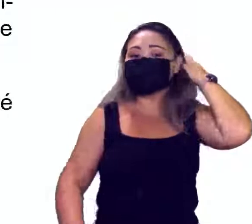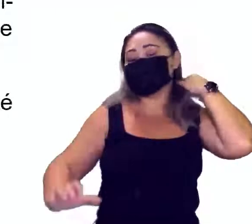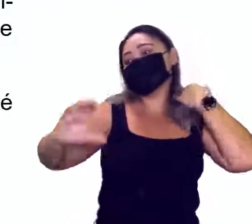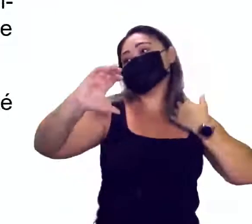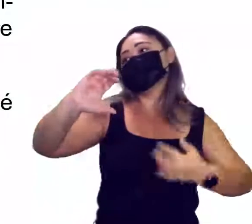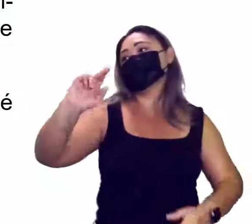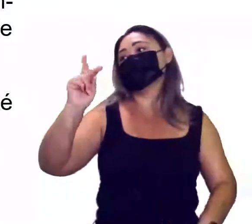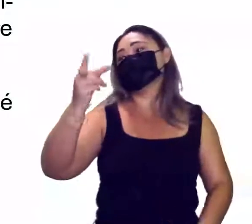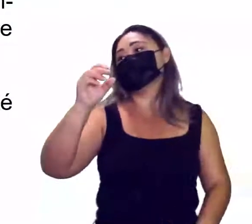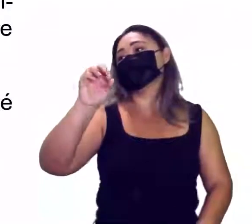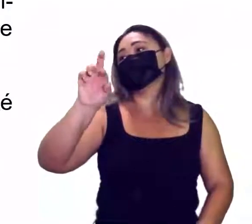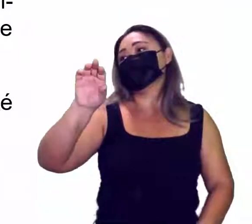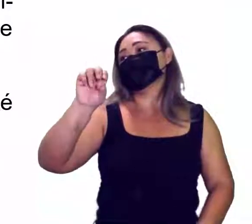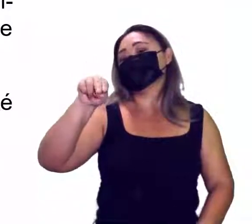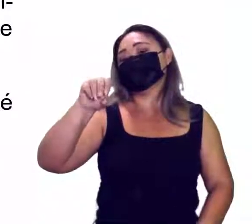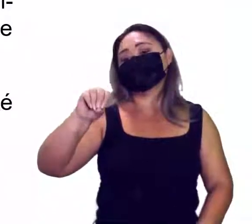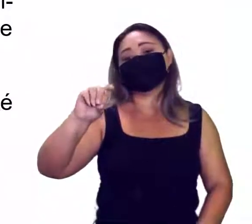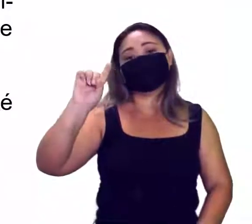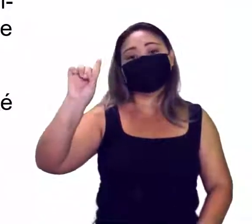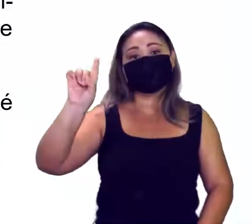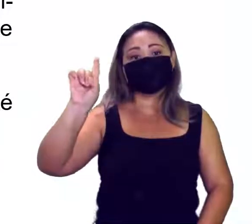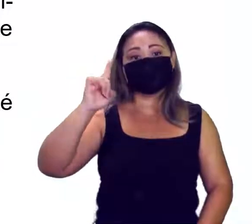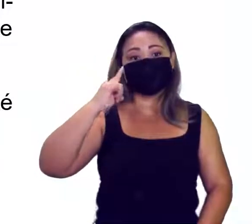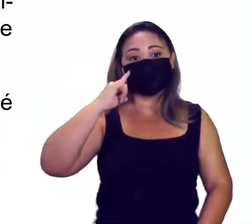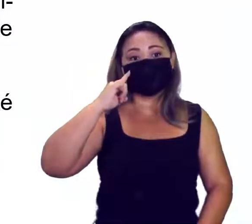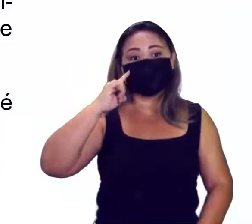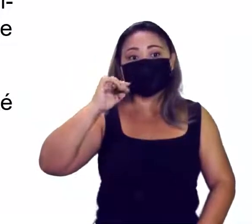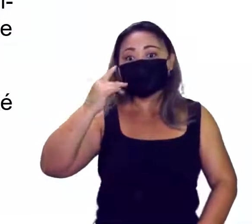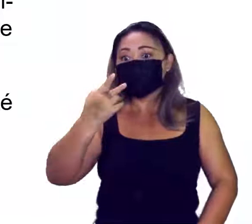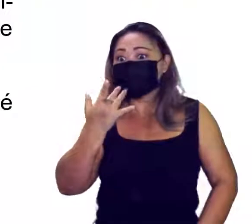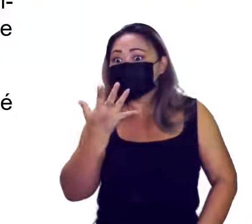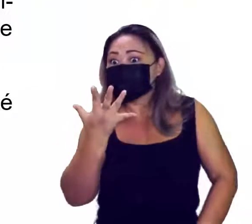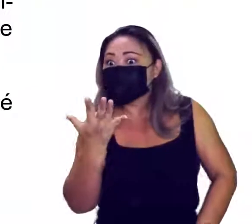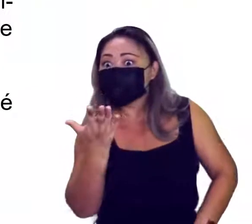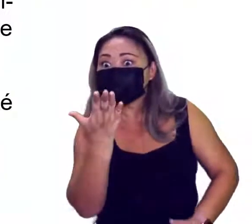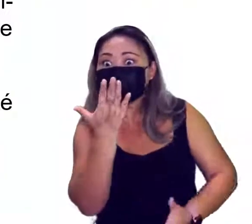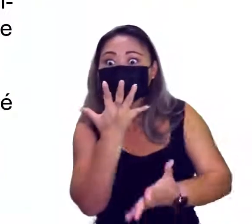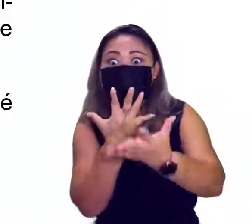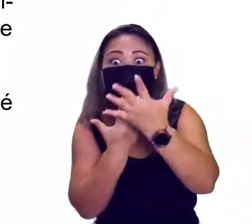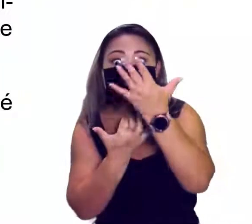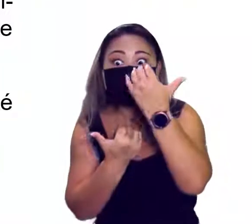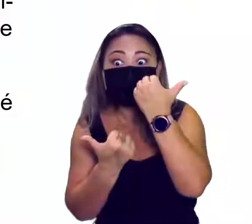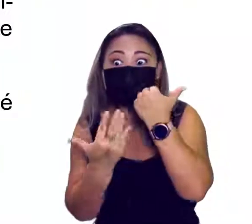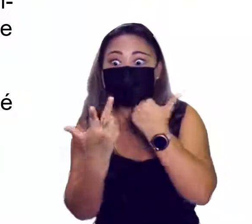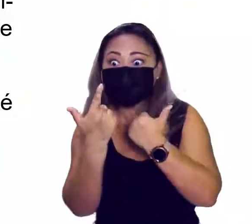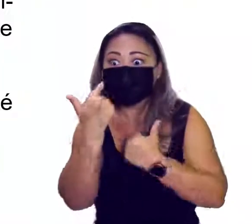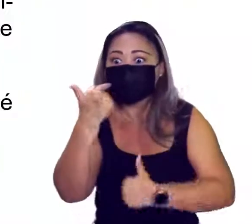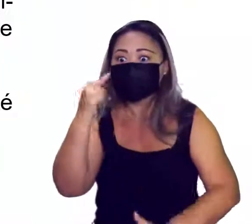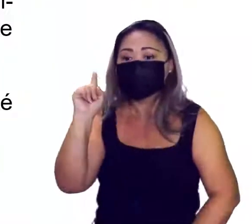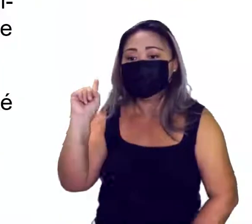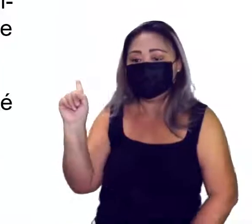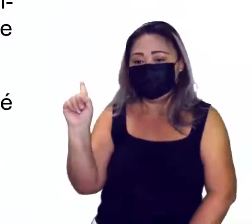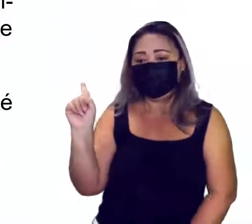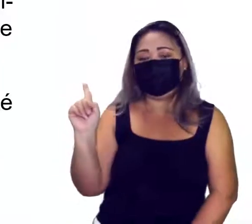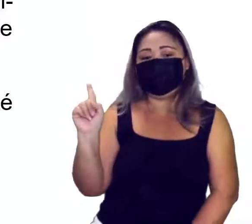Cronos, olha aí, ó, ele engolia, né, essa foto diz que ele engolia os filhos. O deus do trovão